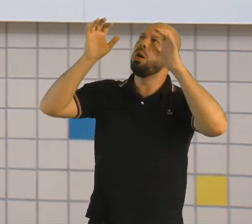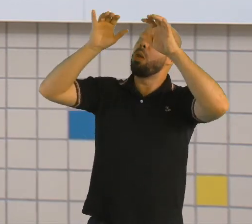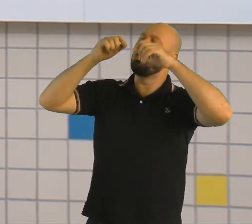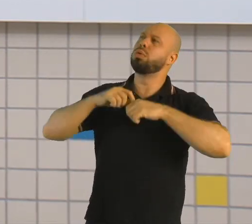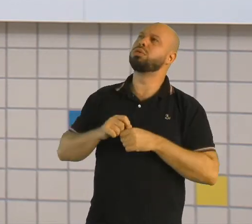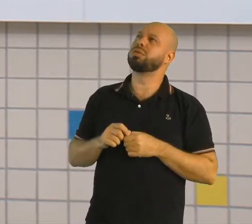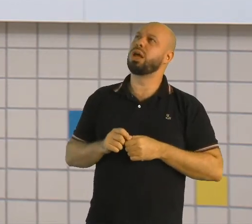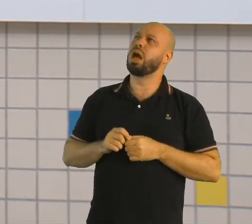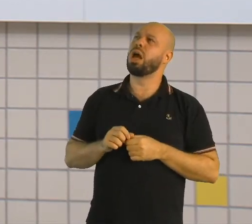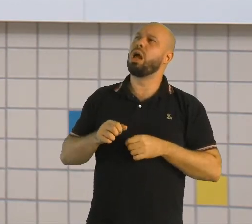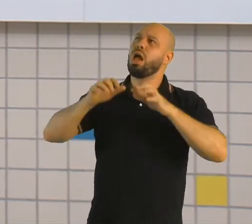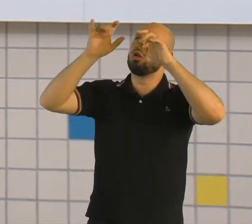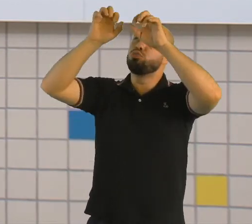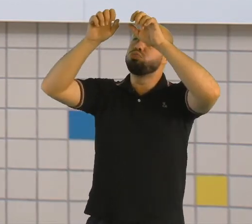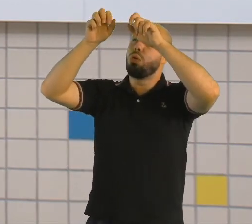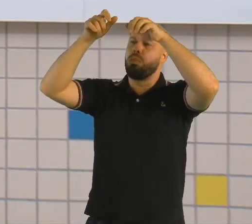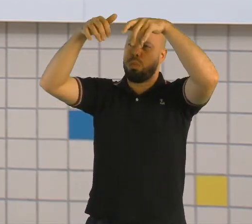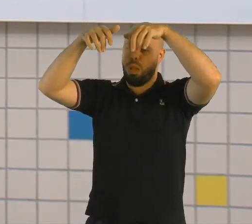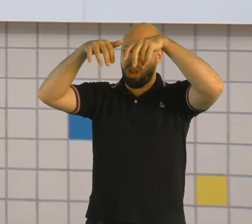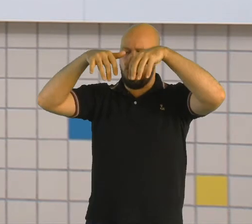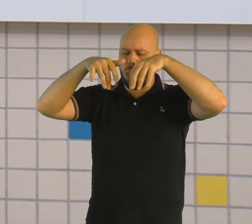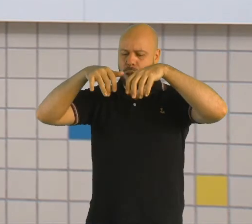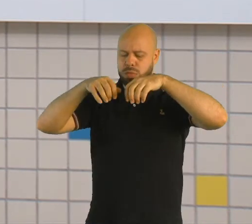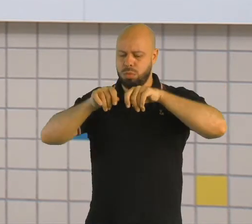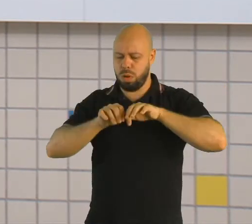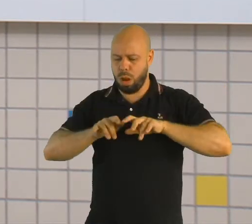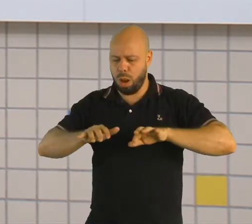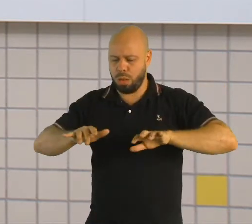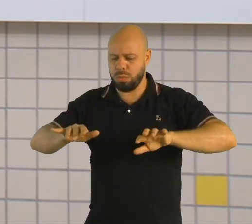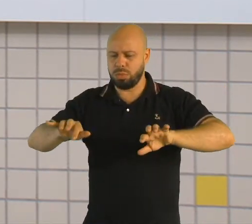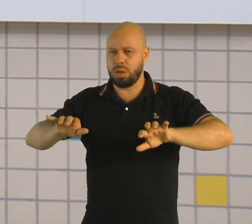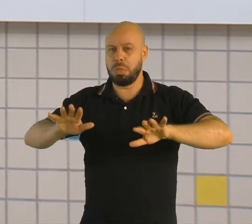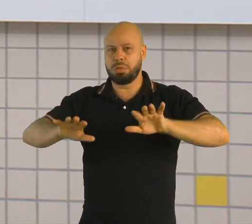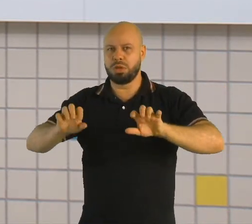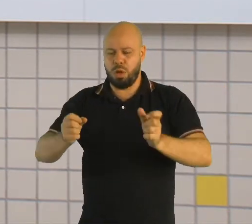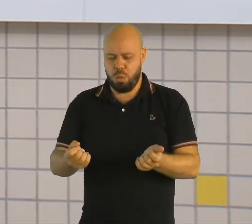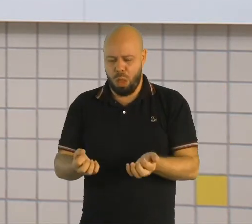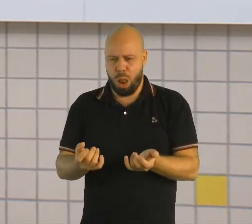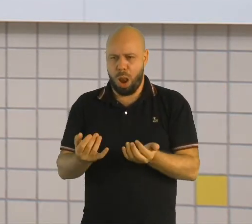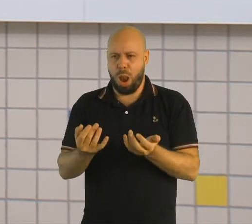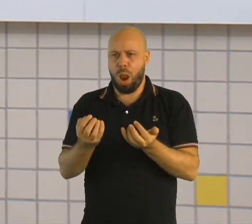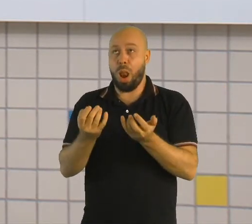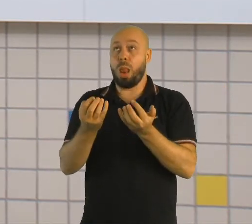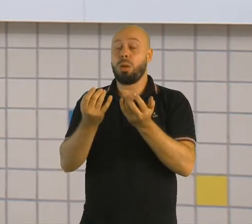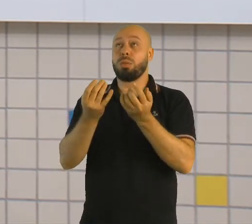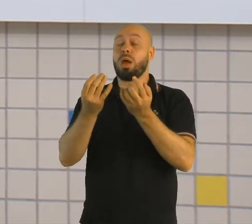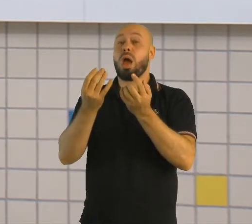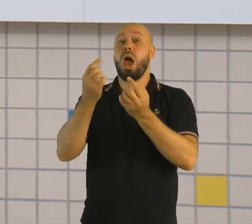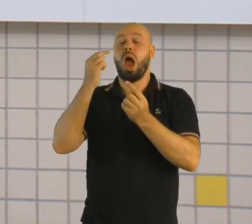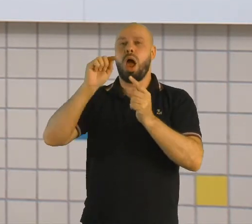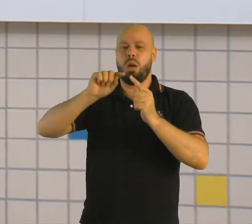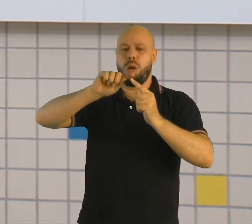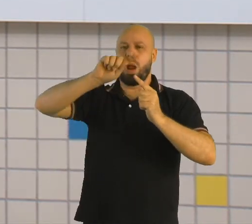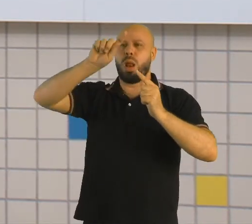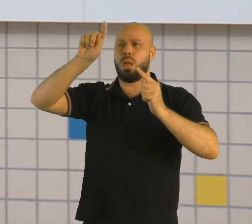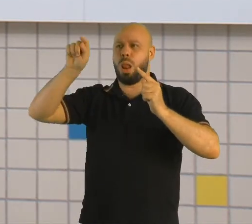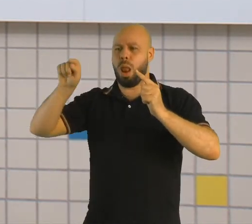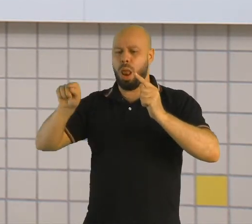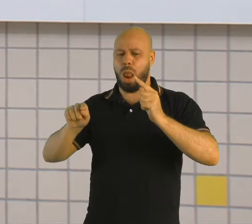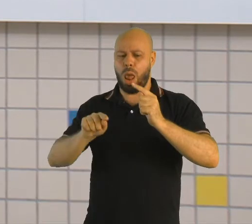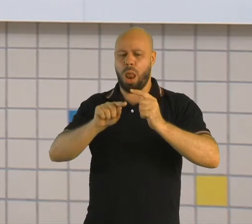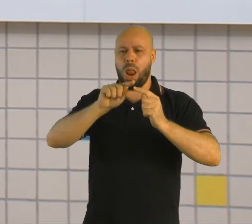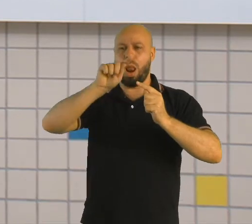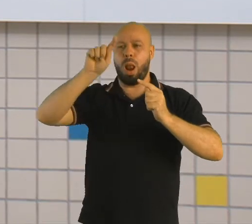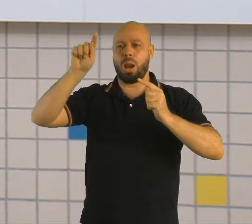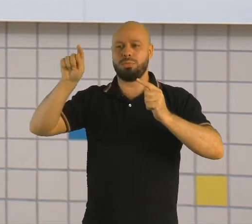água cai, né? Ela vai evaporar, depois ela sobe em forma, né, de gás, certo? Um